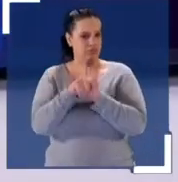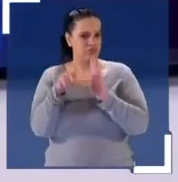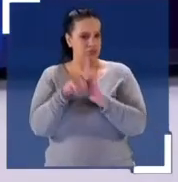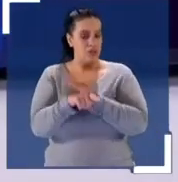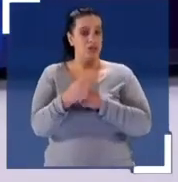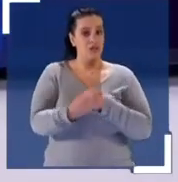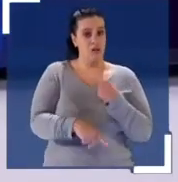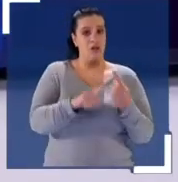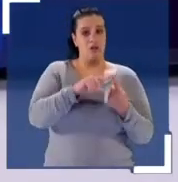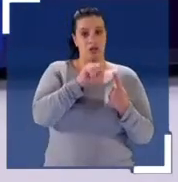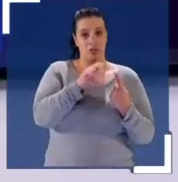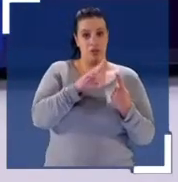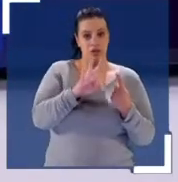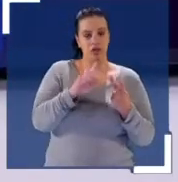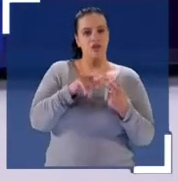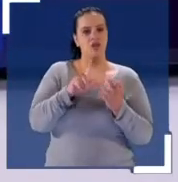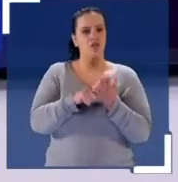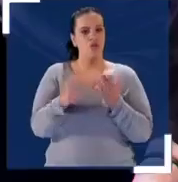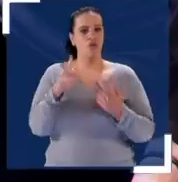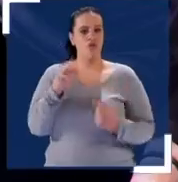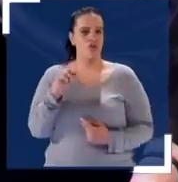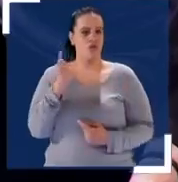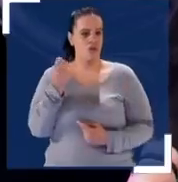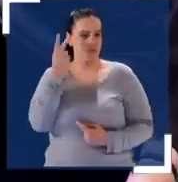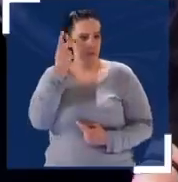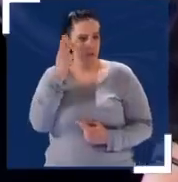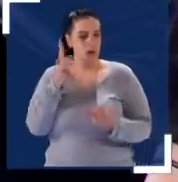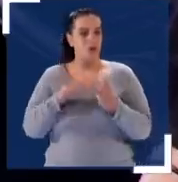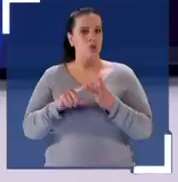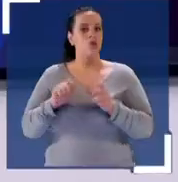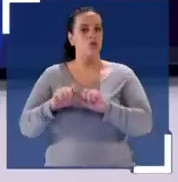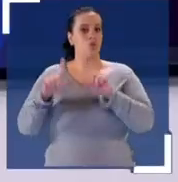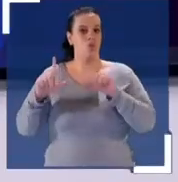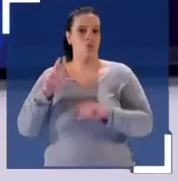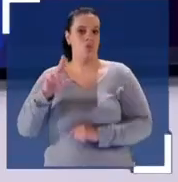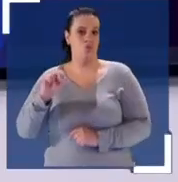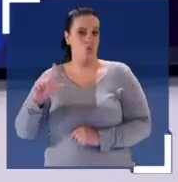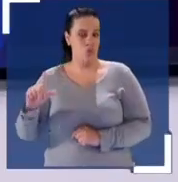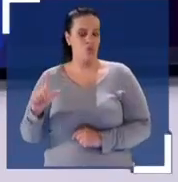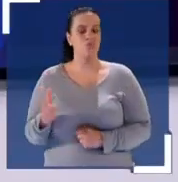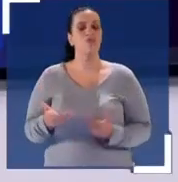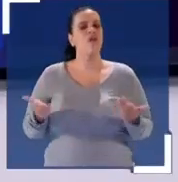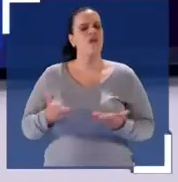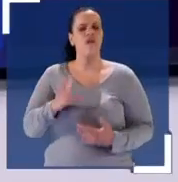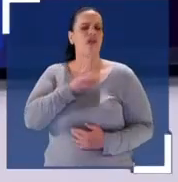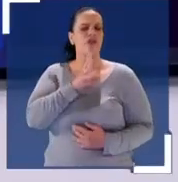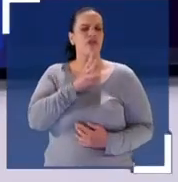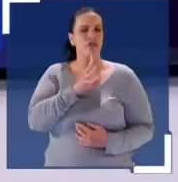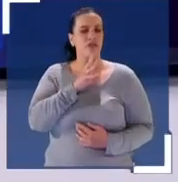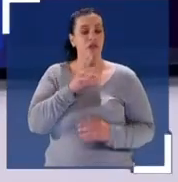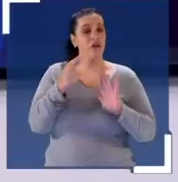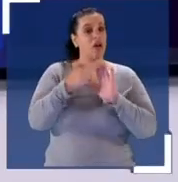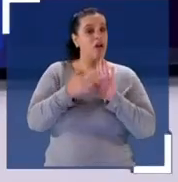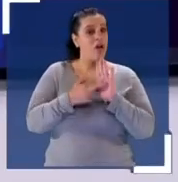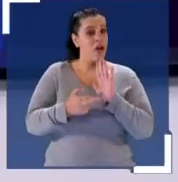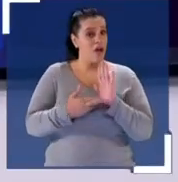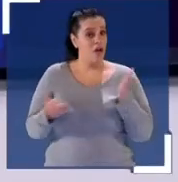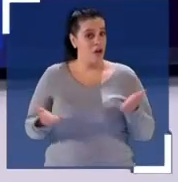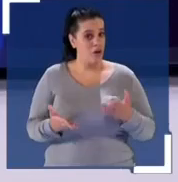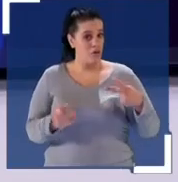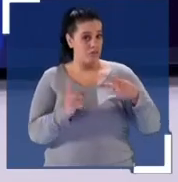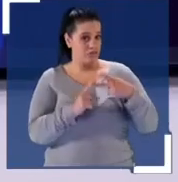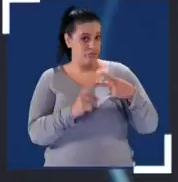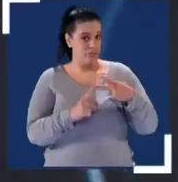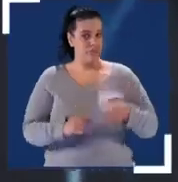SBT, do jornal Folha de São Paulo e também do portal UOL. Vamos agora, então, conhecer as normas deste segundo